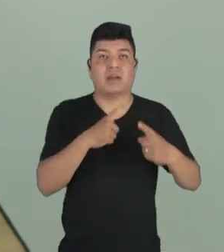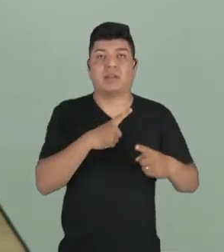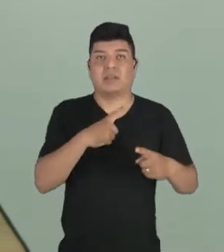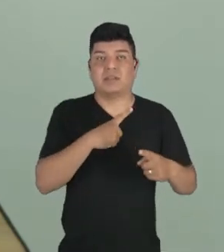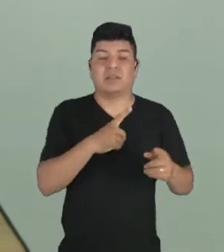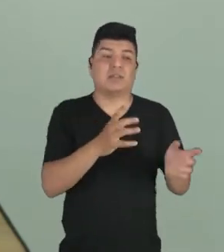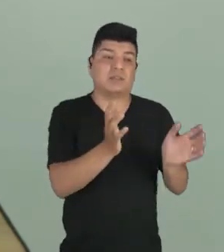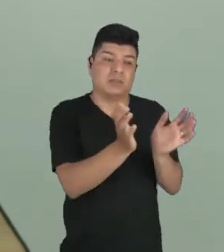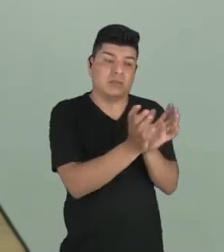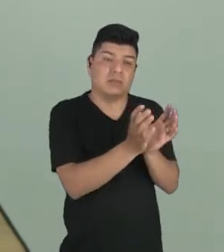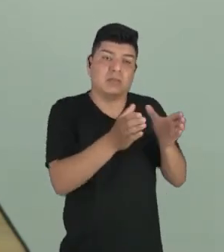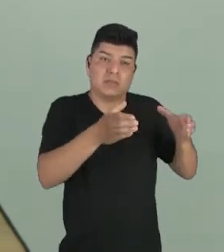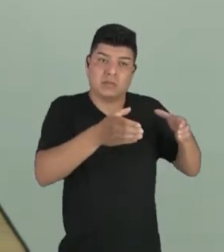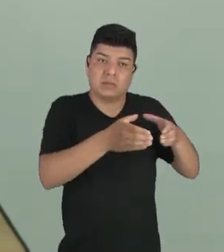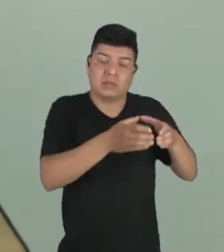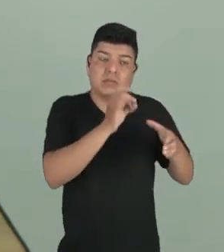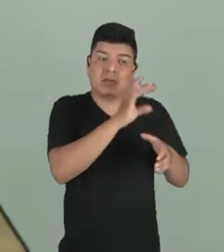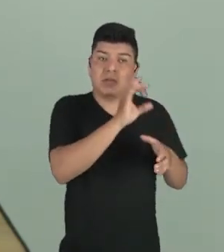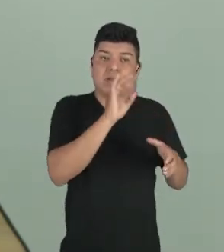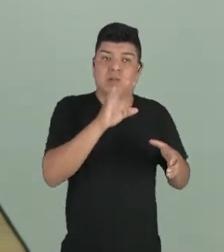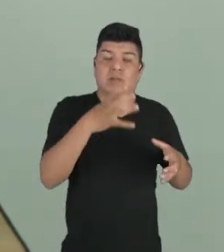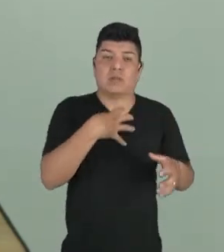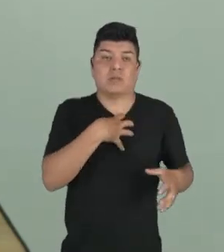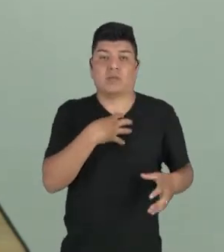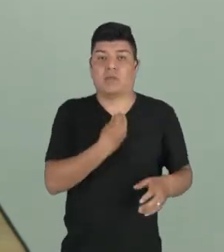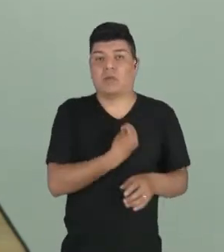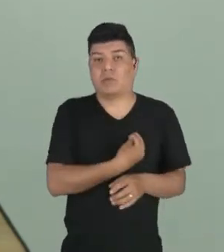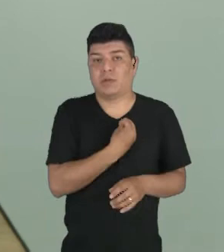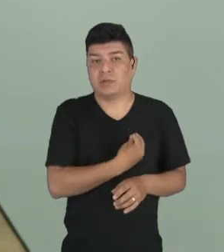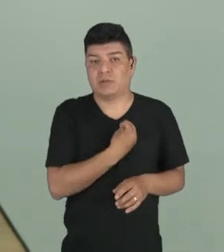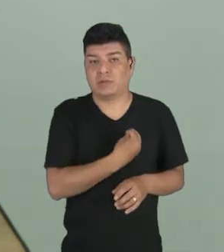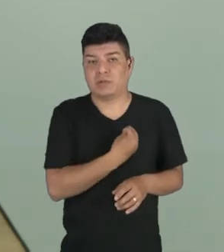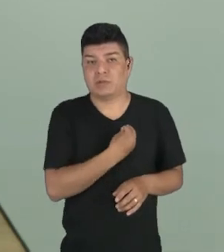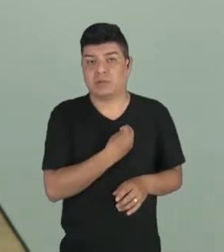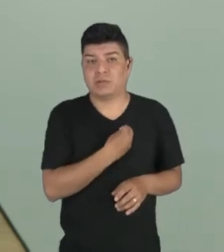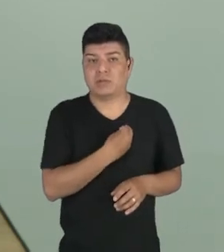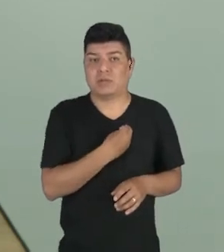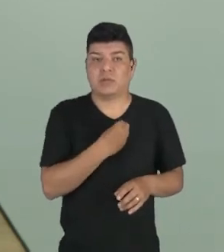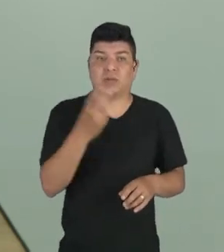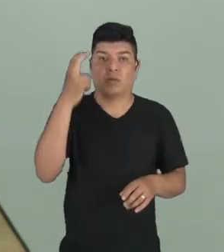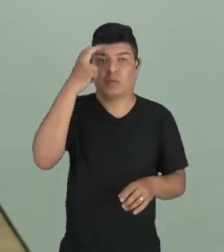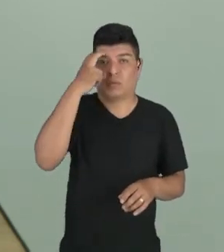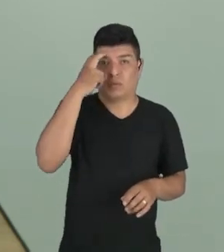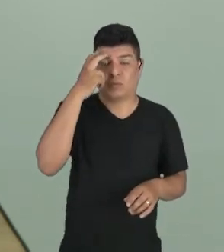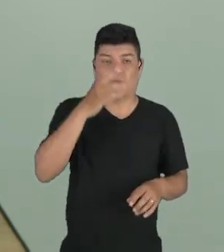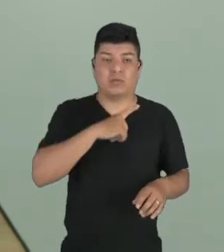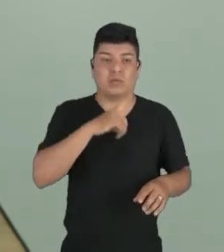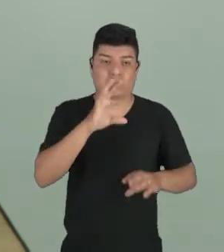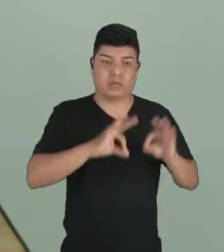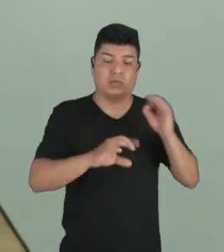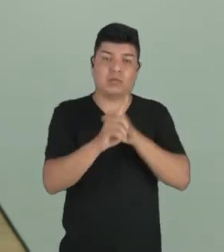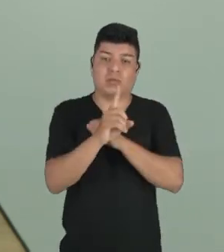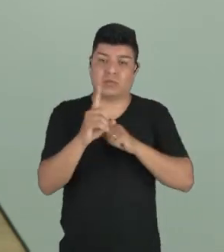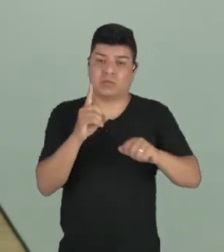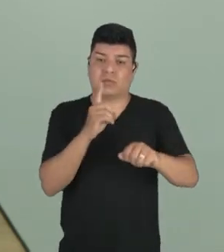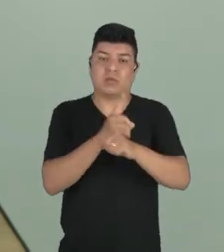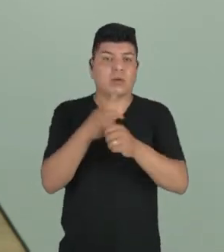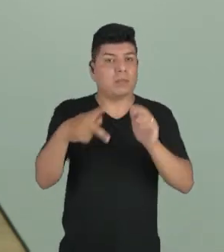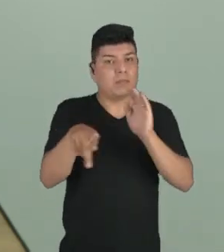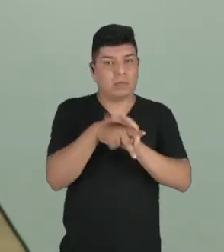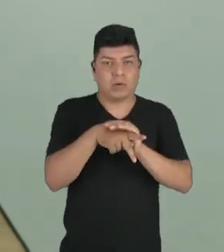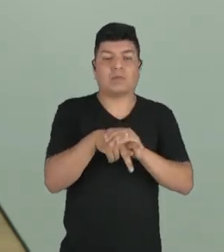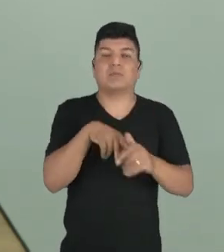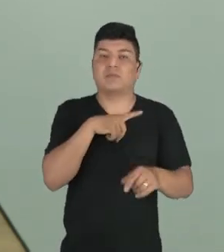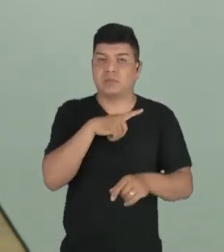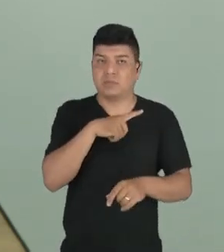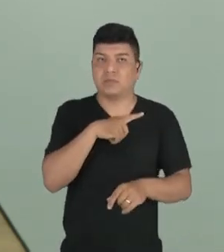suas tribos, cada uma com sua forma de viver, cada um com a sua cultura. Eles tinham uma organização social deles mesmos, então